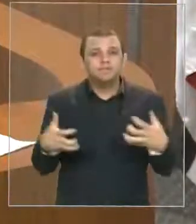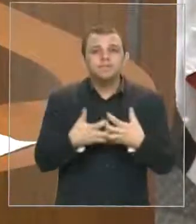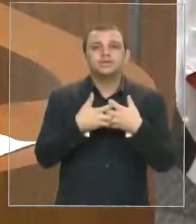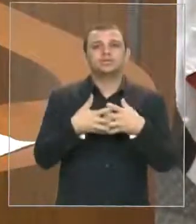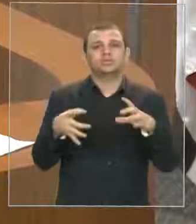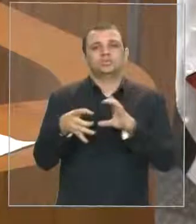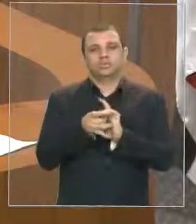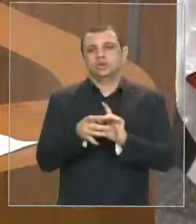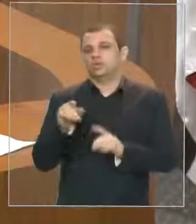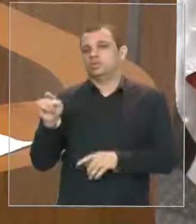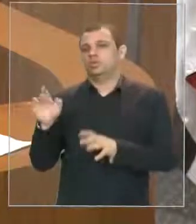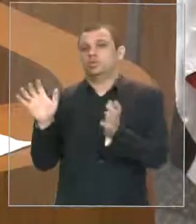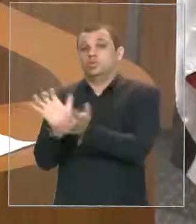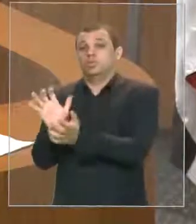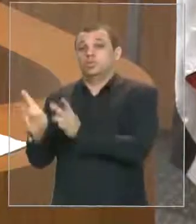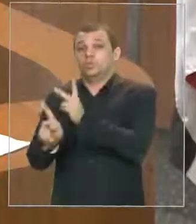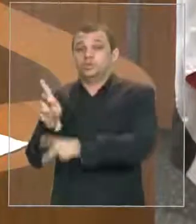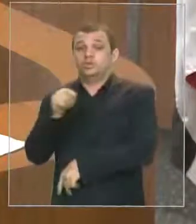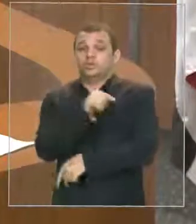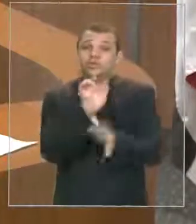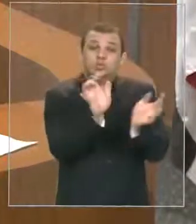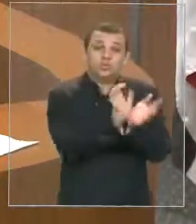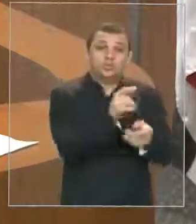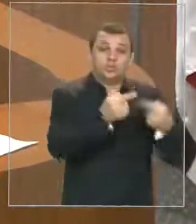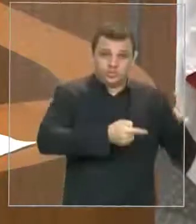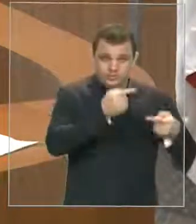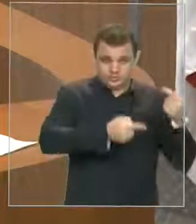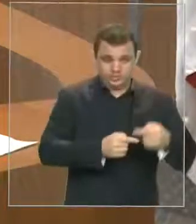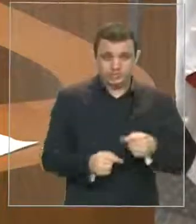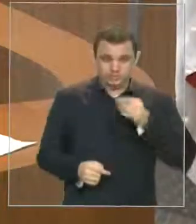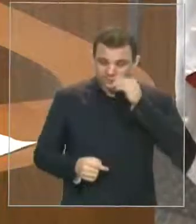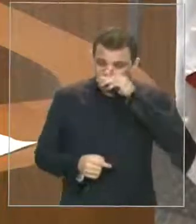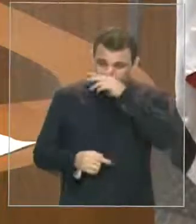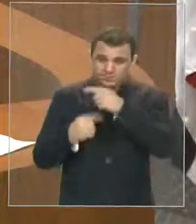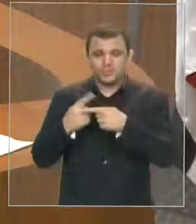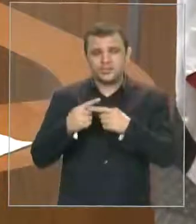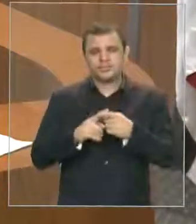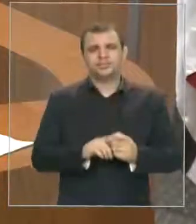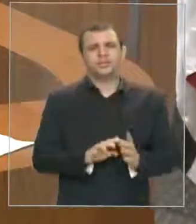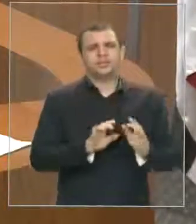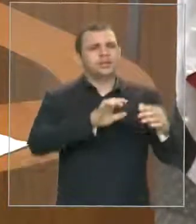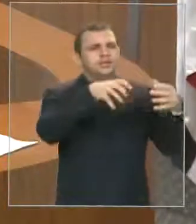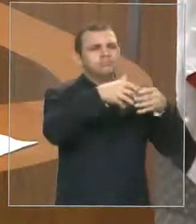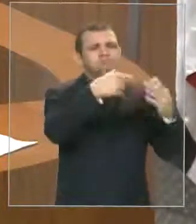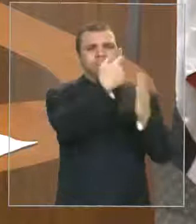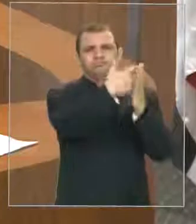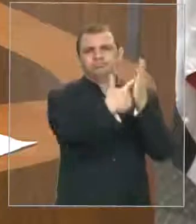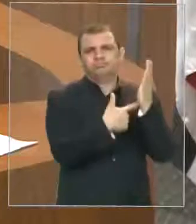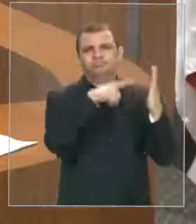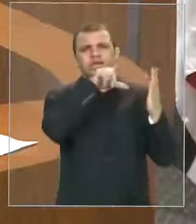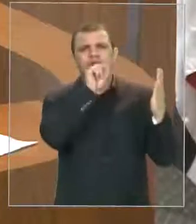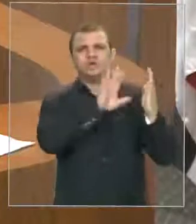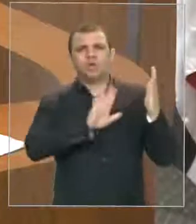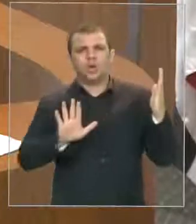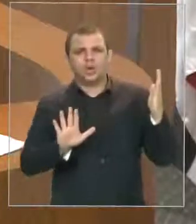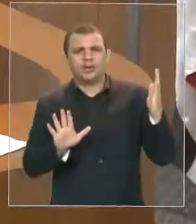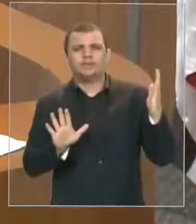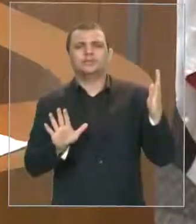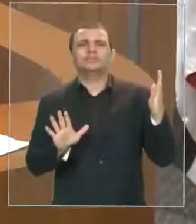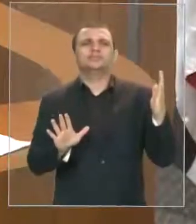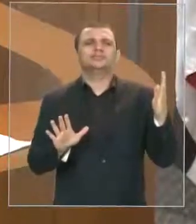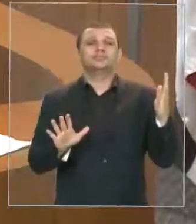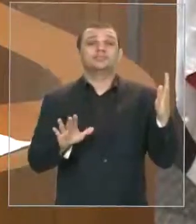essa situação, evidentemente que até pela questão programática o deputado vai ter que se ater, inclusive no que diz respeito às